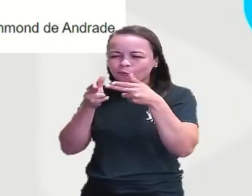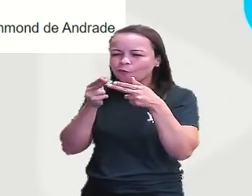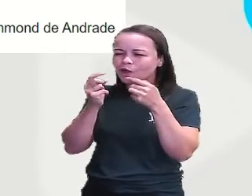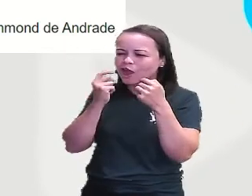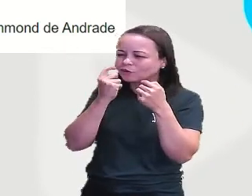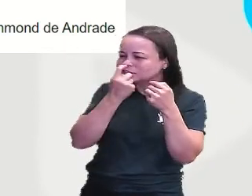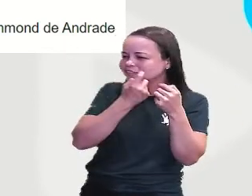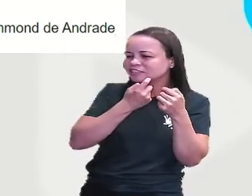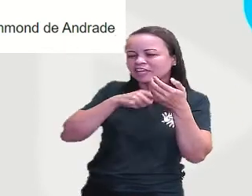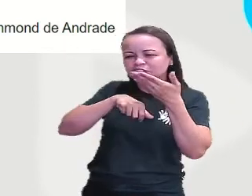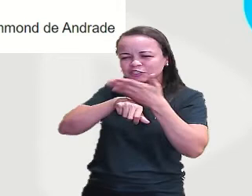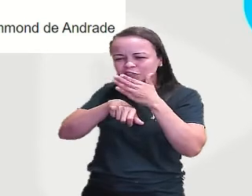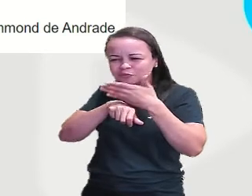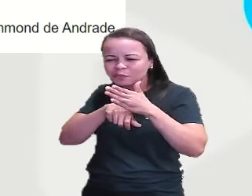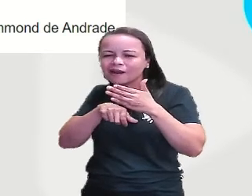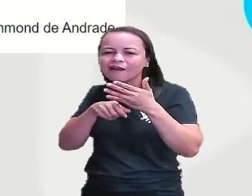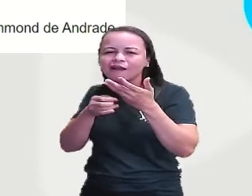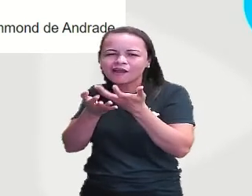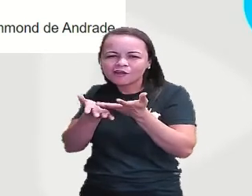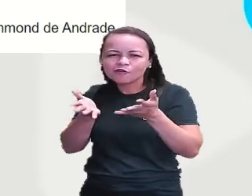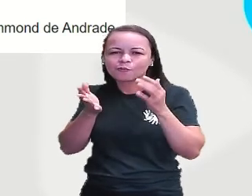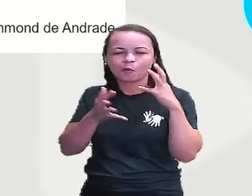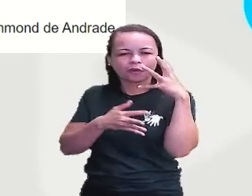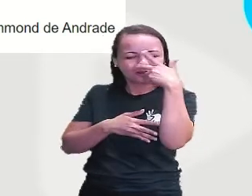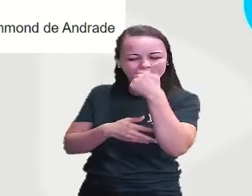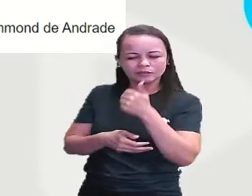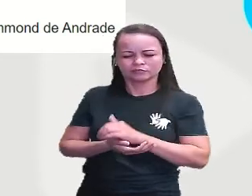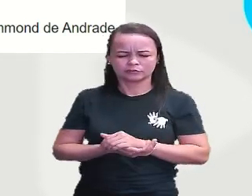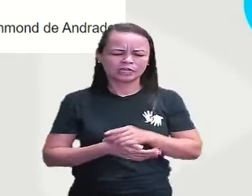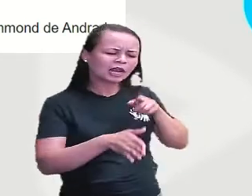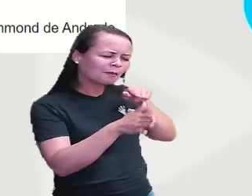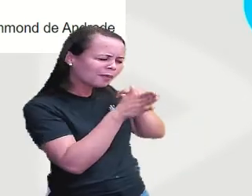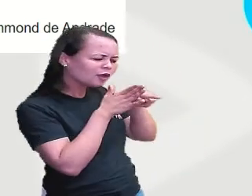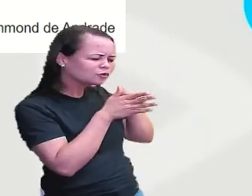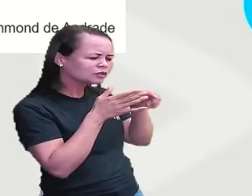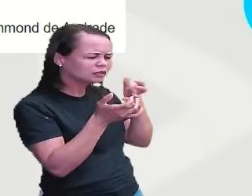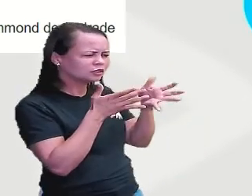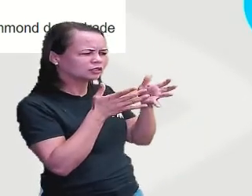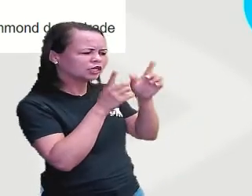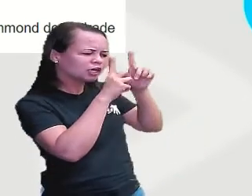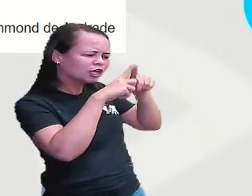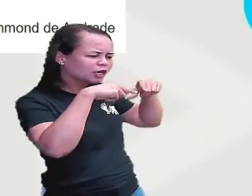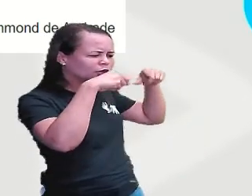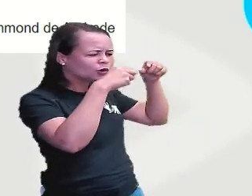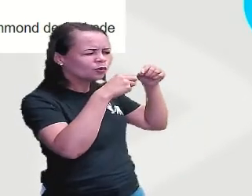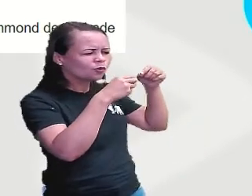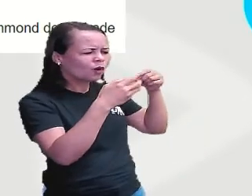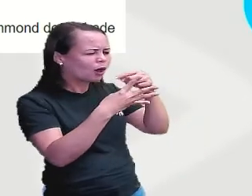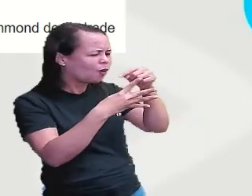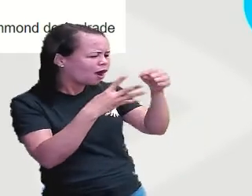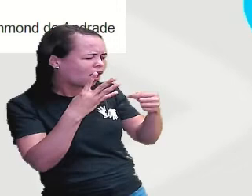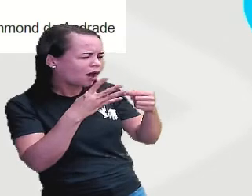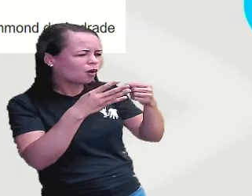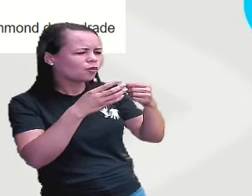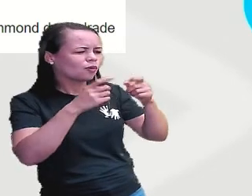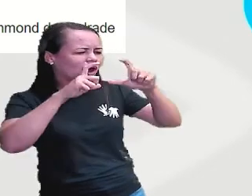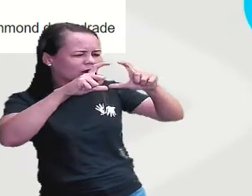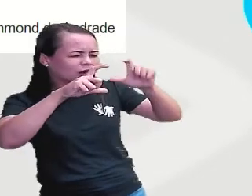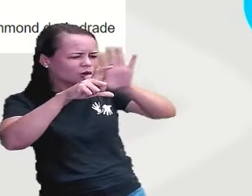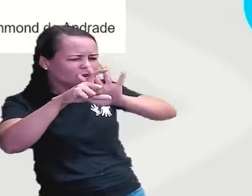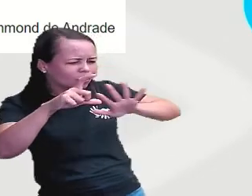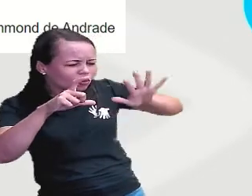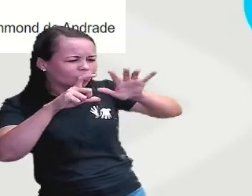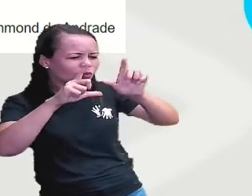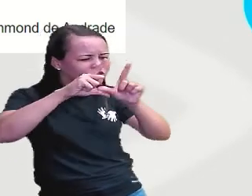entendeu bem e tornou a perguntar. Desta vez, que lua correspondia à sua boca? Se era crescente, minguante, cheia